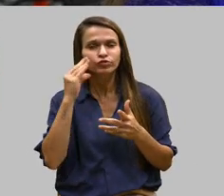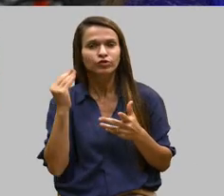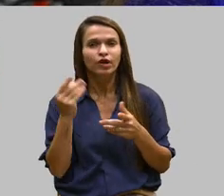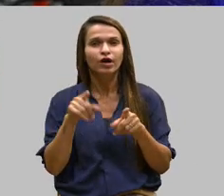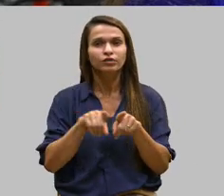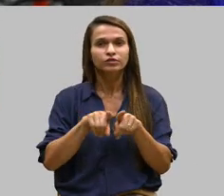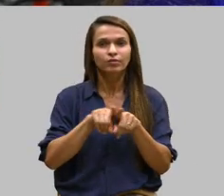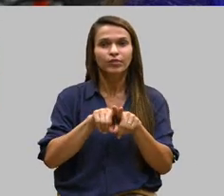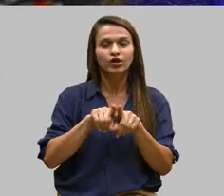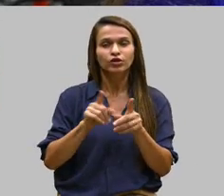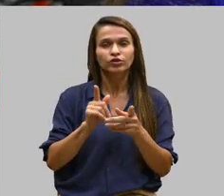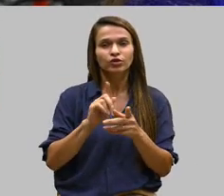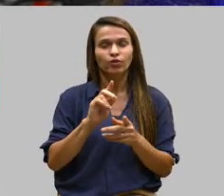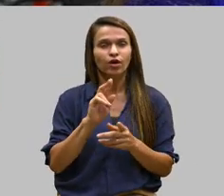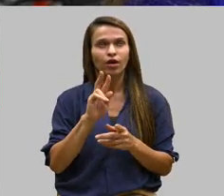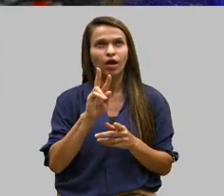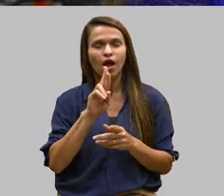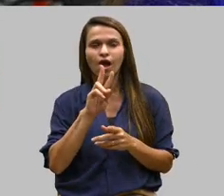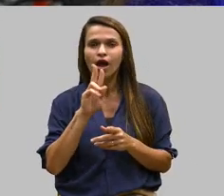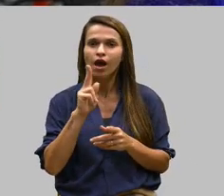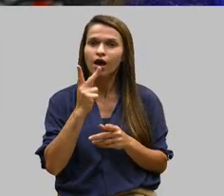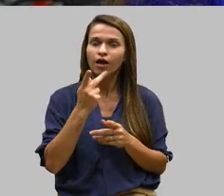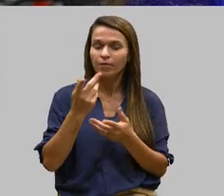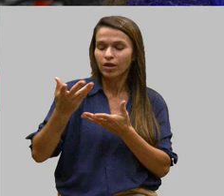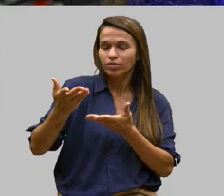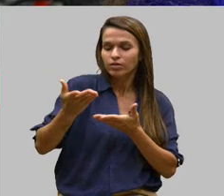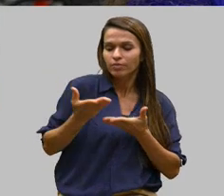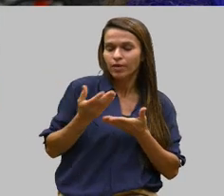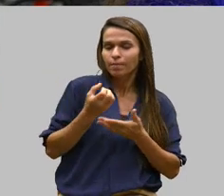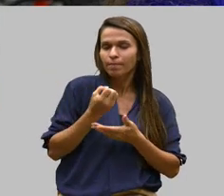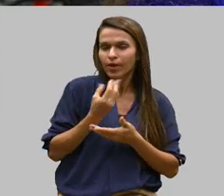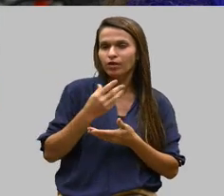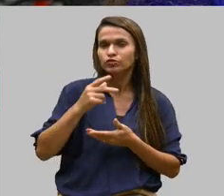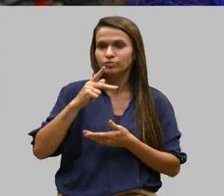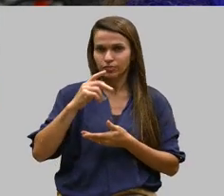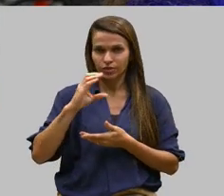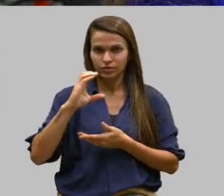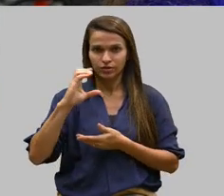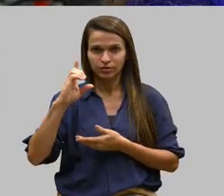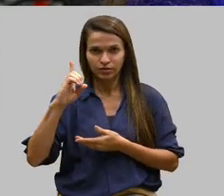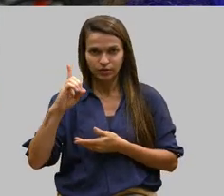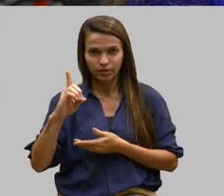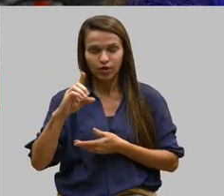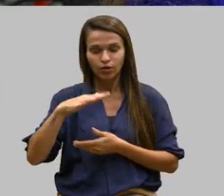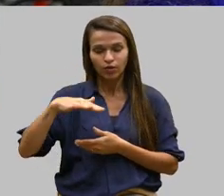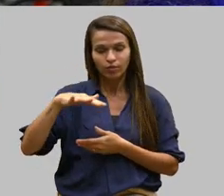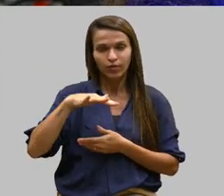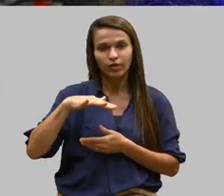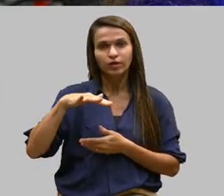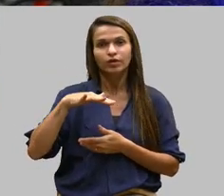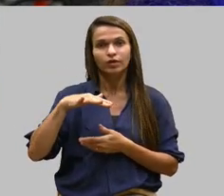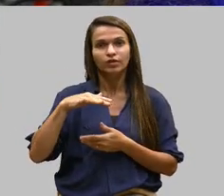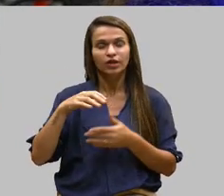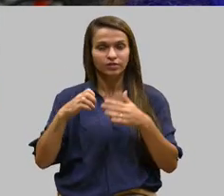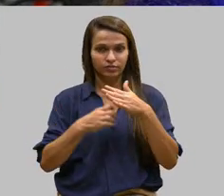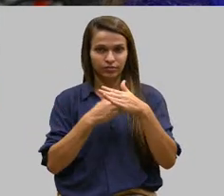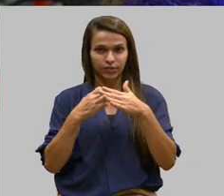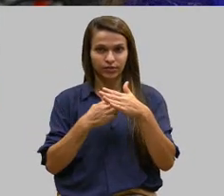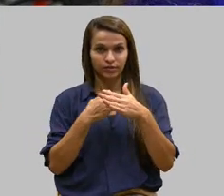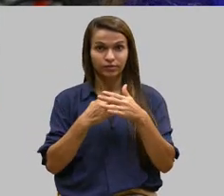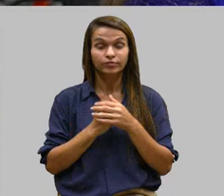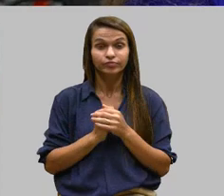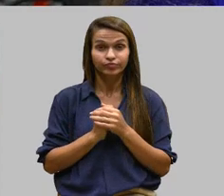para receber bem as pessoas com deficiência no ambiente das empresas